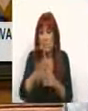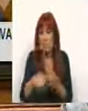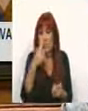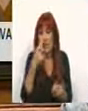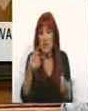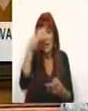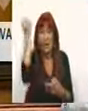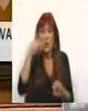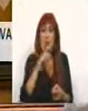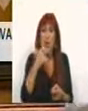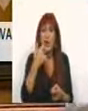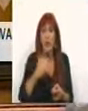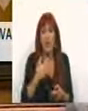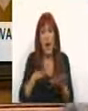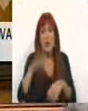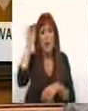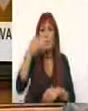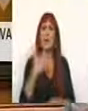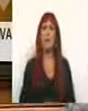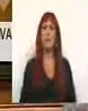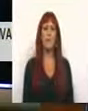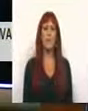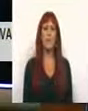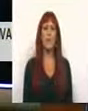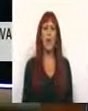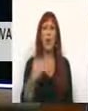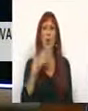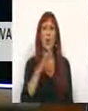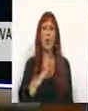amnésico, conseguiria responder a uma Assembleia da República. Muito obrigado. Muito obrigada, Sr. Deputado. Senhora Deputada.